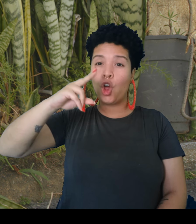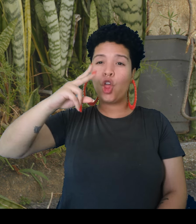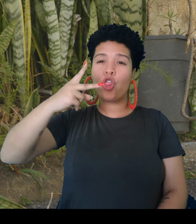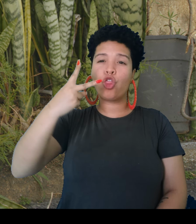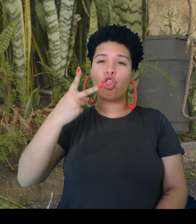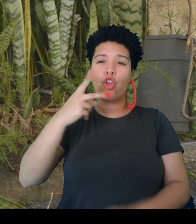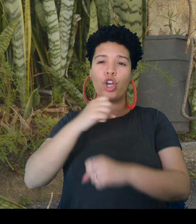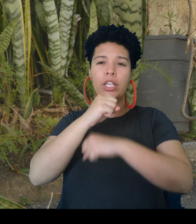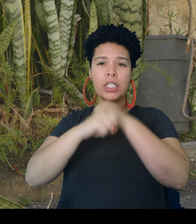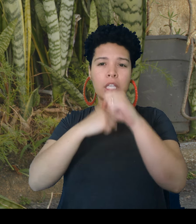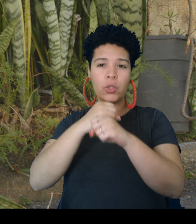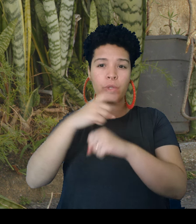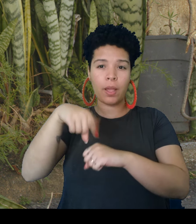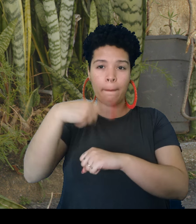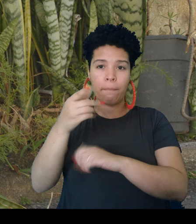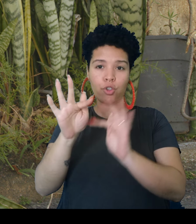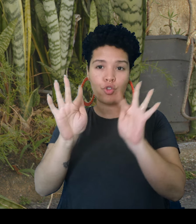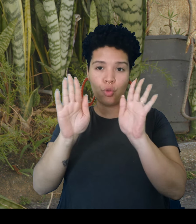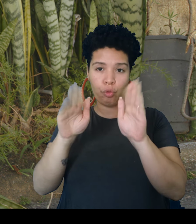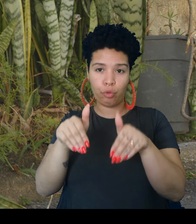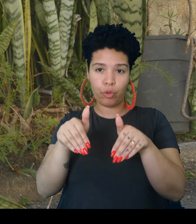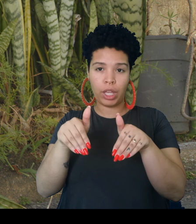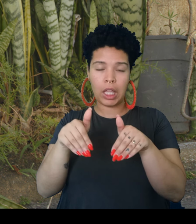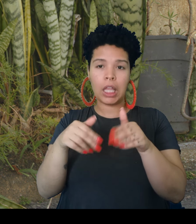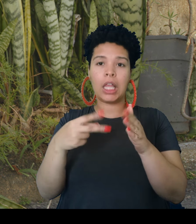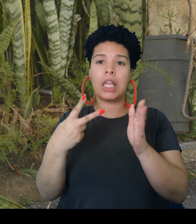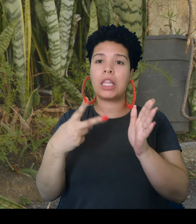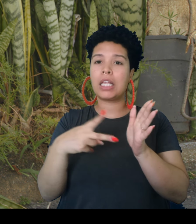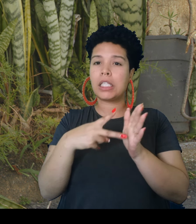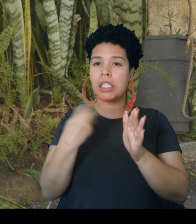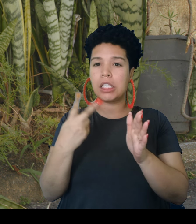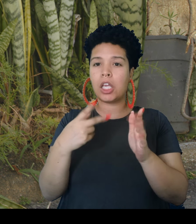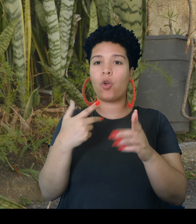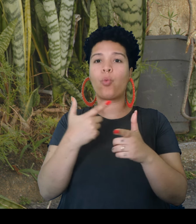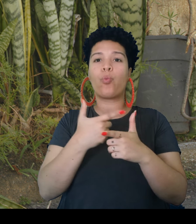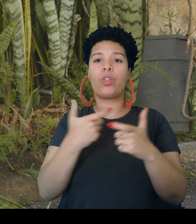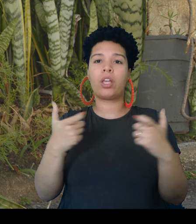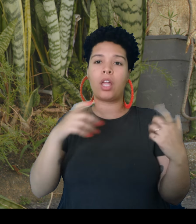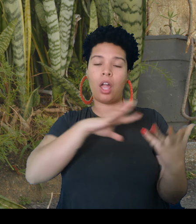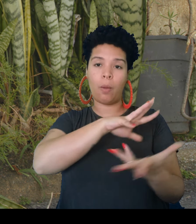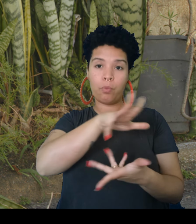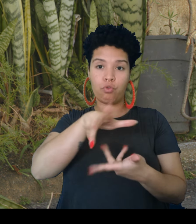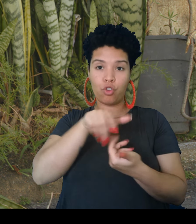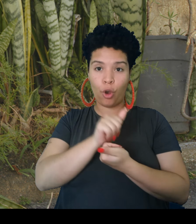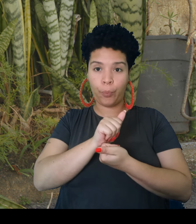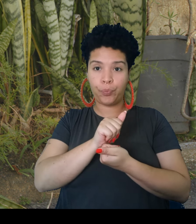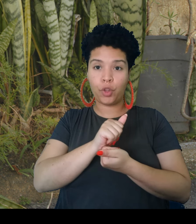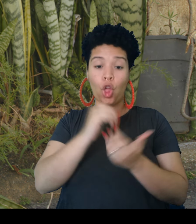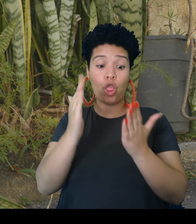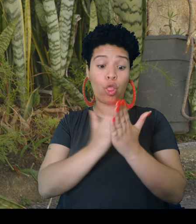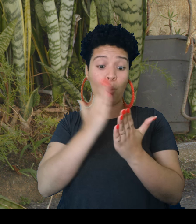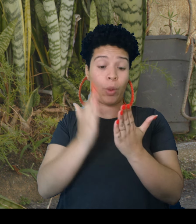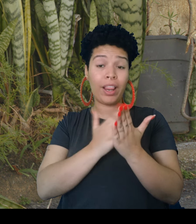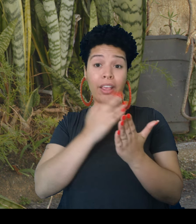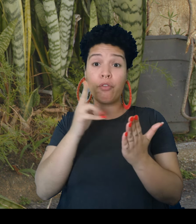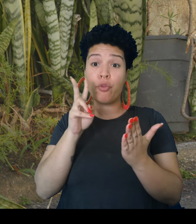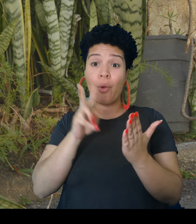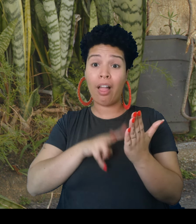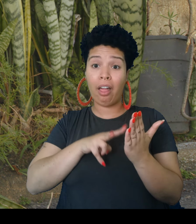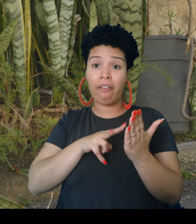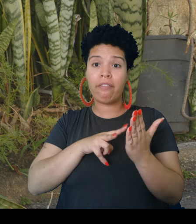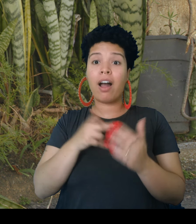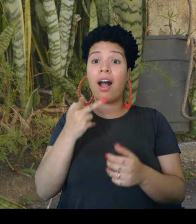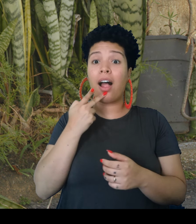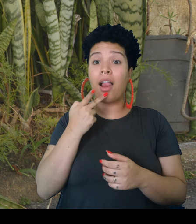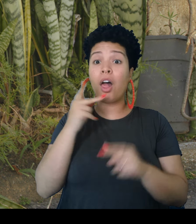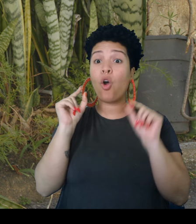ela troca ideias sobre o que é ser mulher, quem define isso e questiona os argumentos de que as mulheres são inferiores. Ela fala